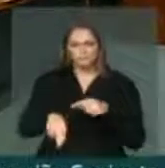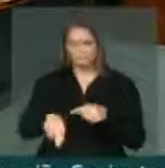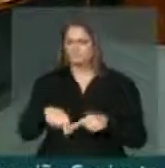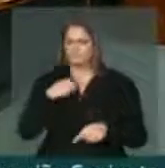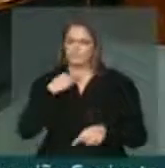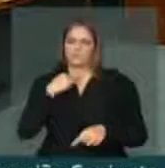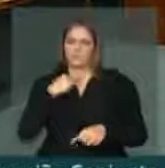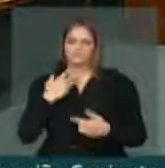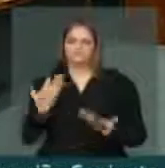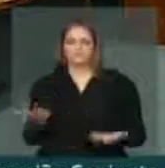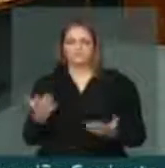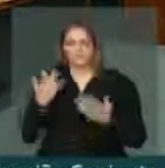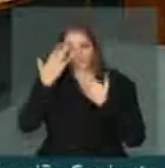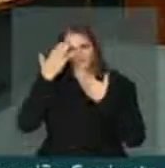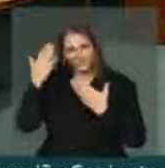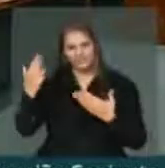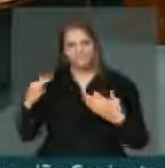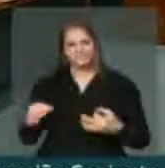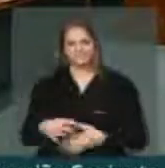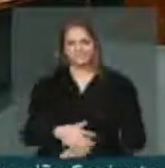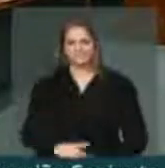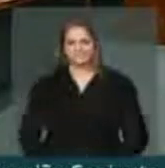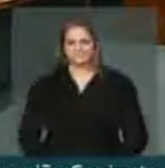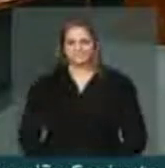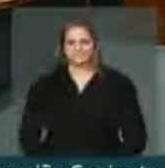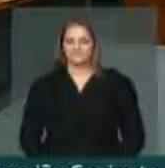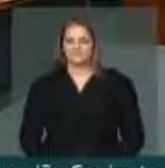Muito obrigado a todos pela oportunidade.